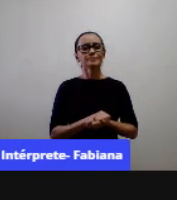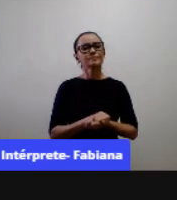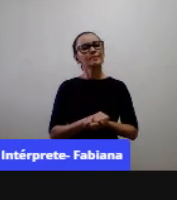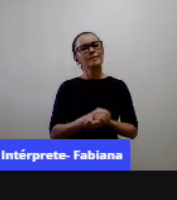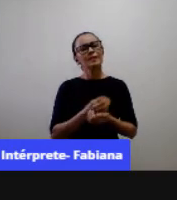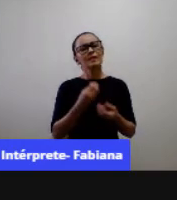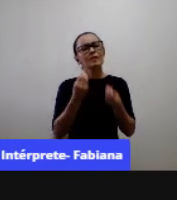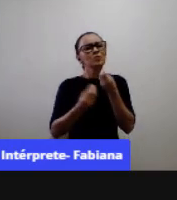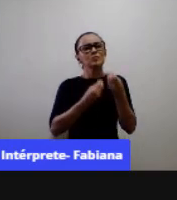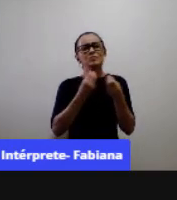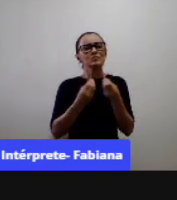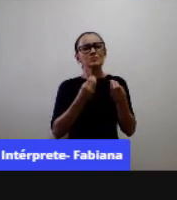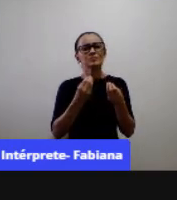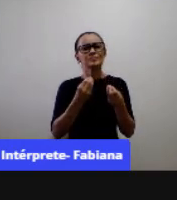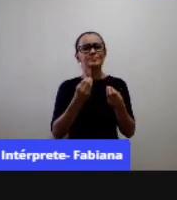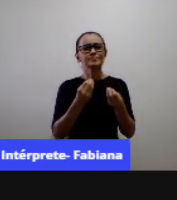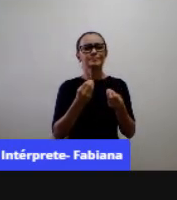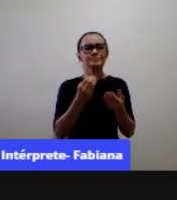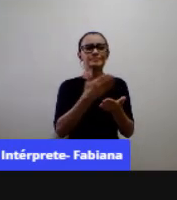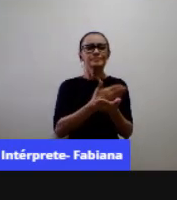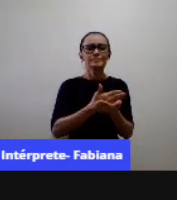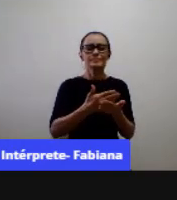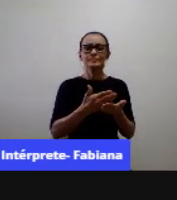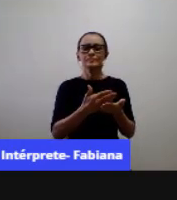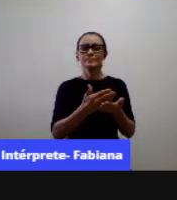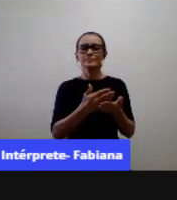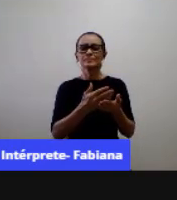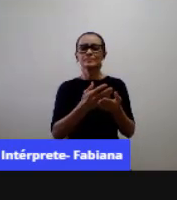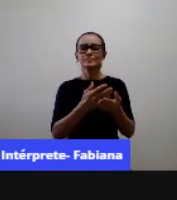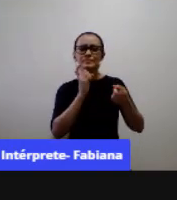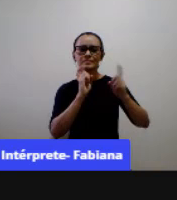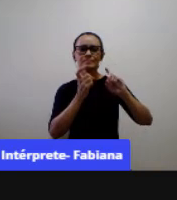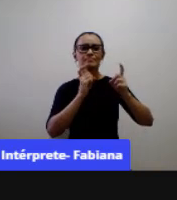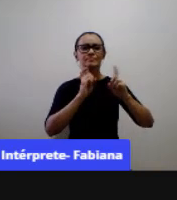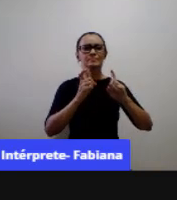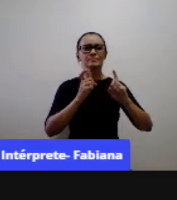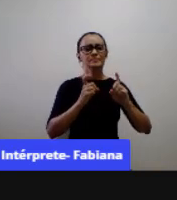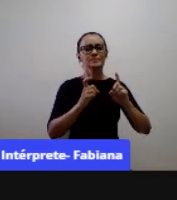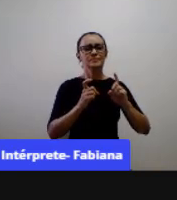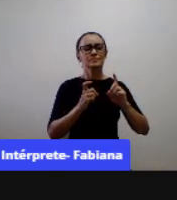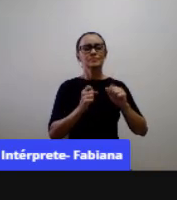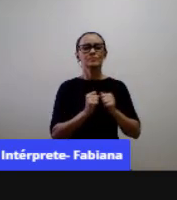reunião inicial, para agregar informações sobre esse indivíduo,